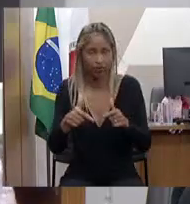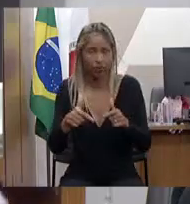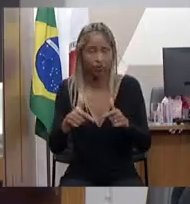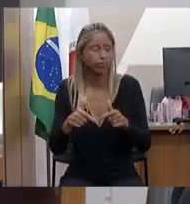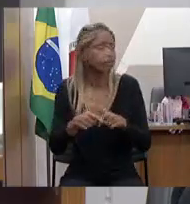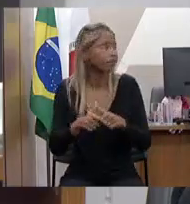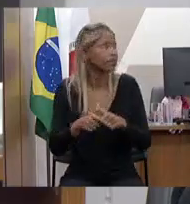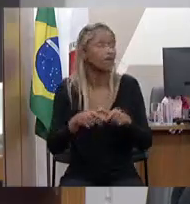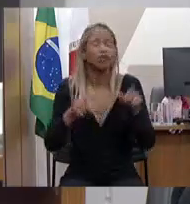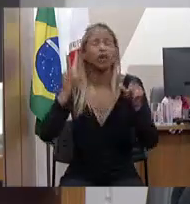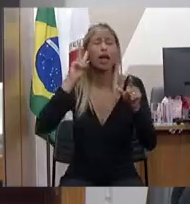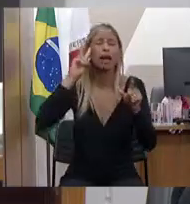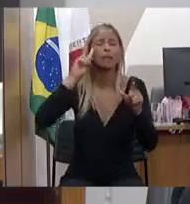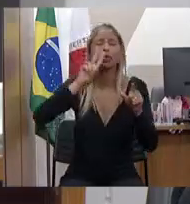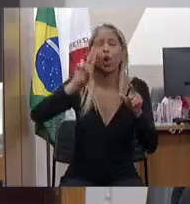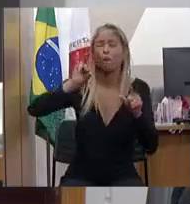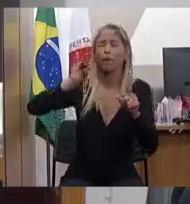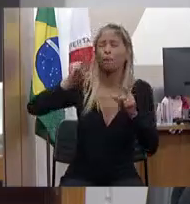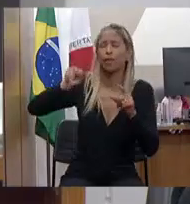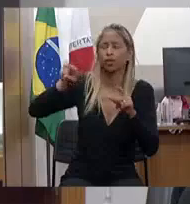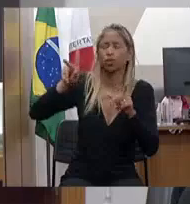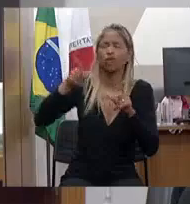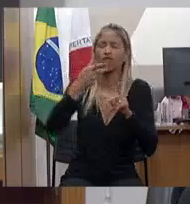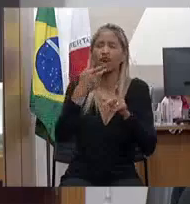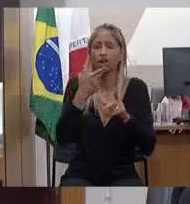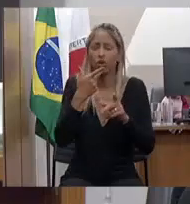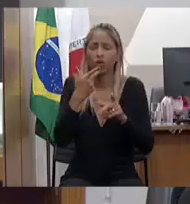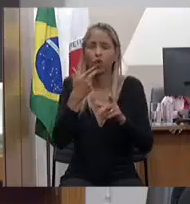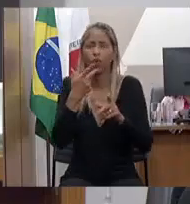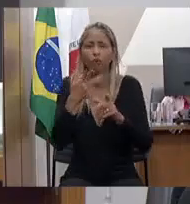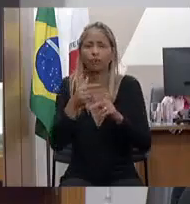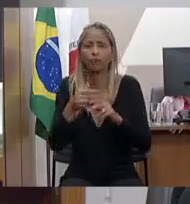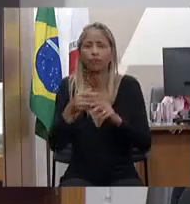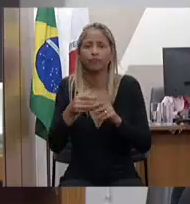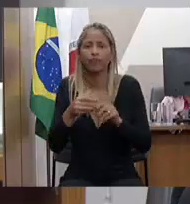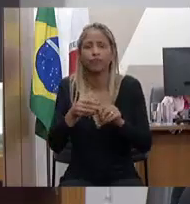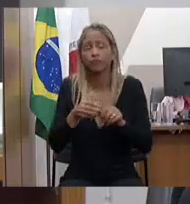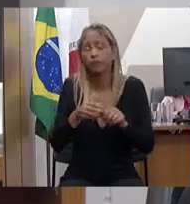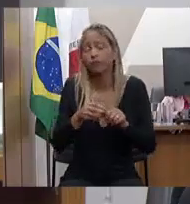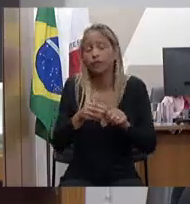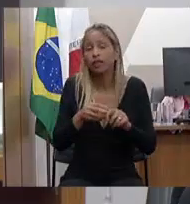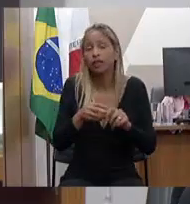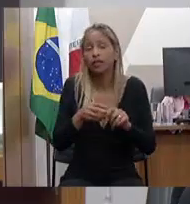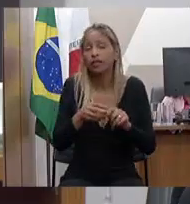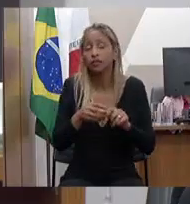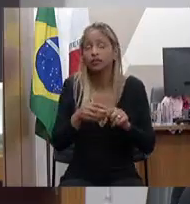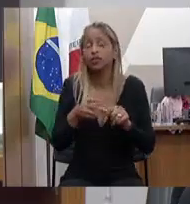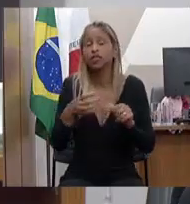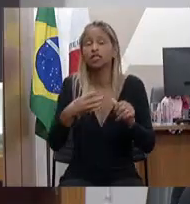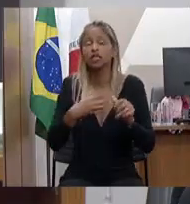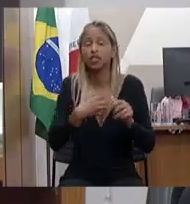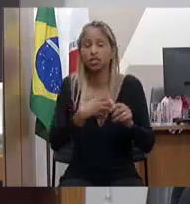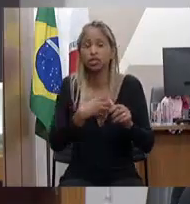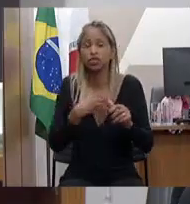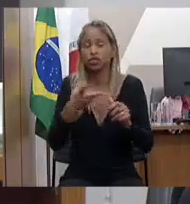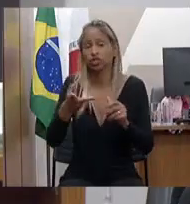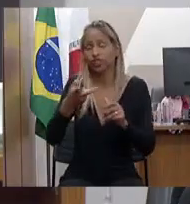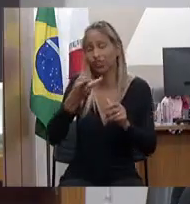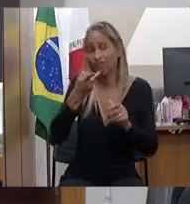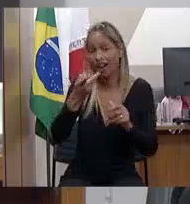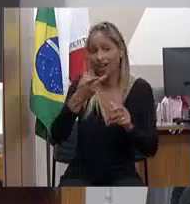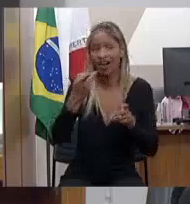Jordano não sei quem é que falou aqui ele fez uma um apanhada assim muito veemente né do sentido de falar